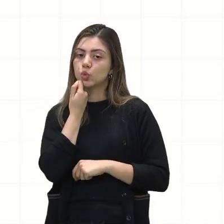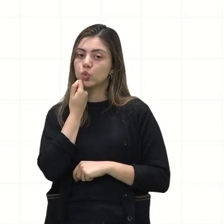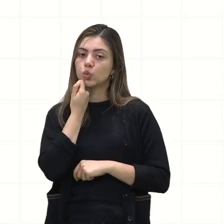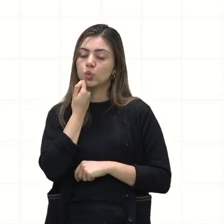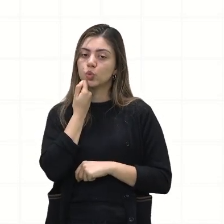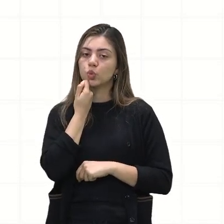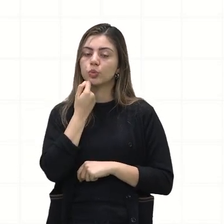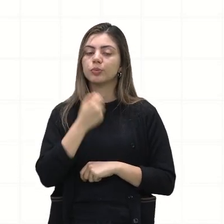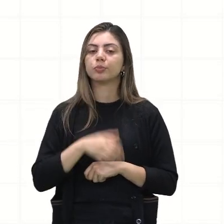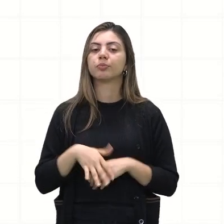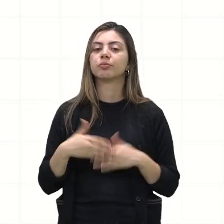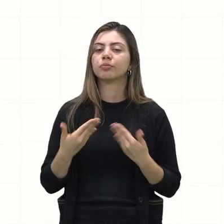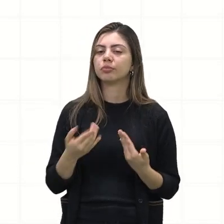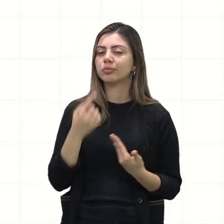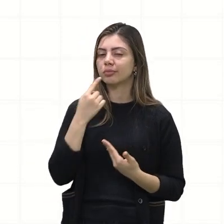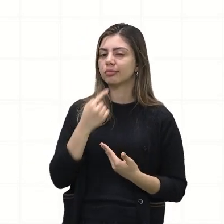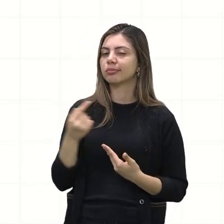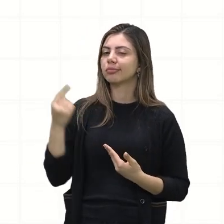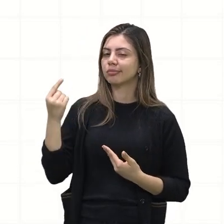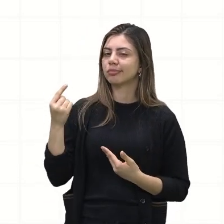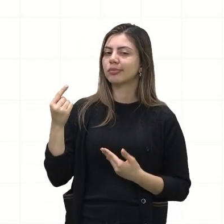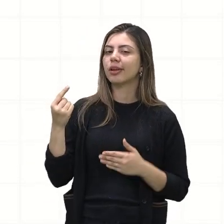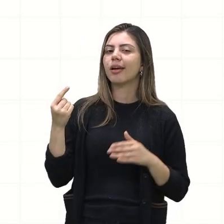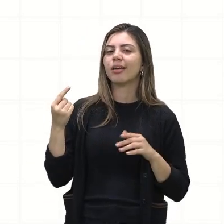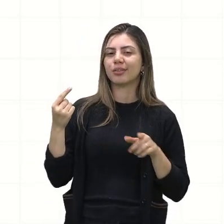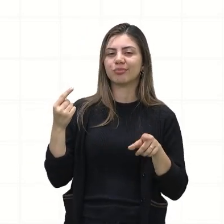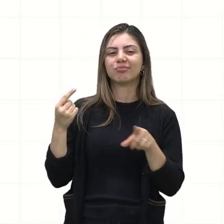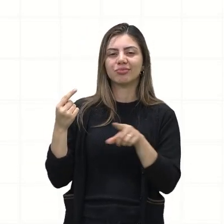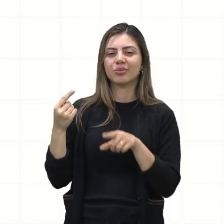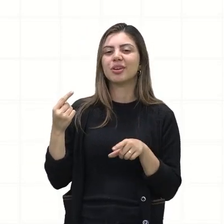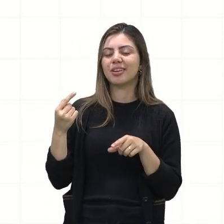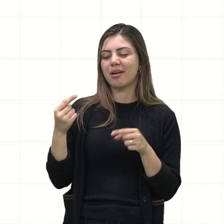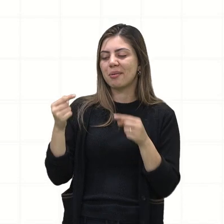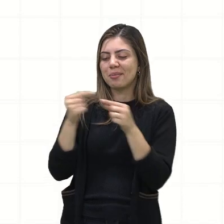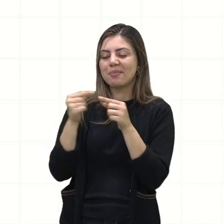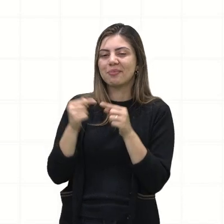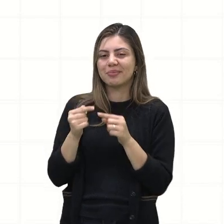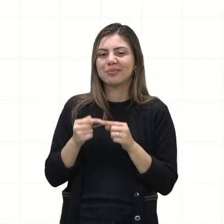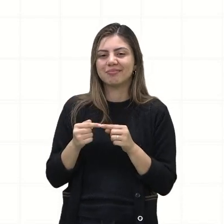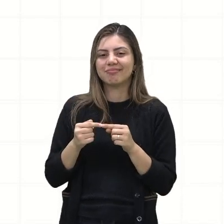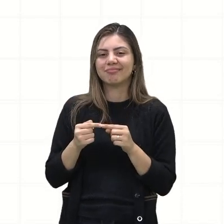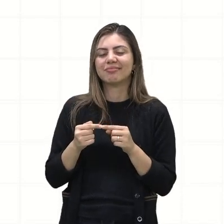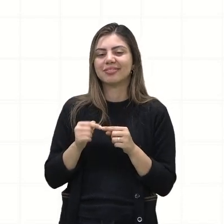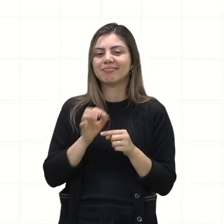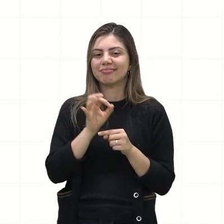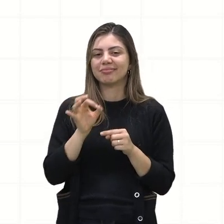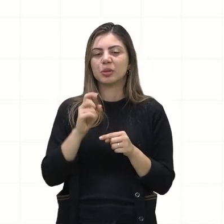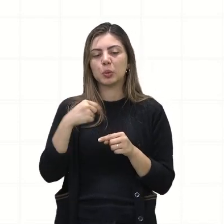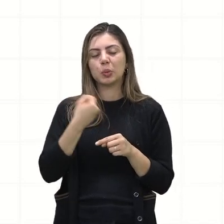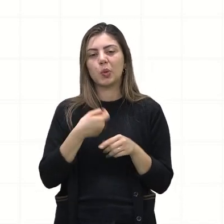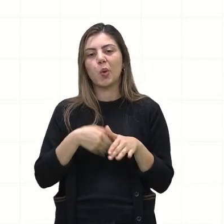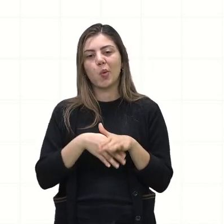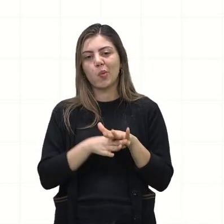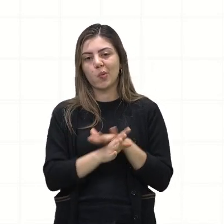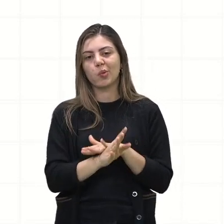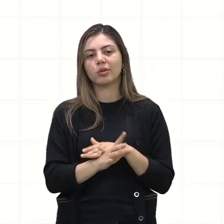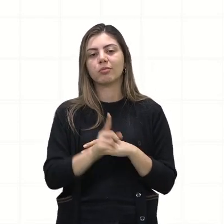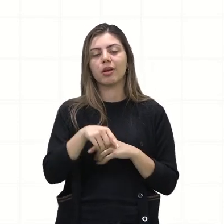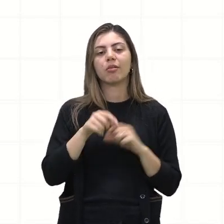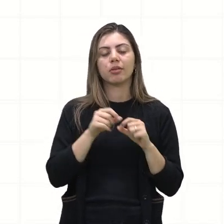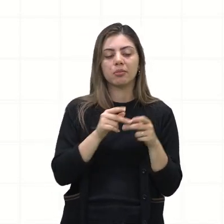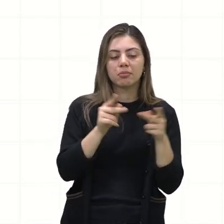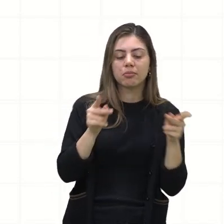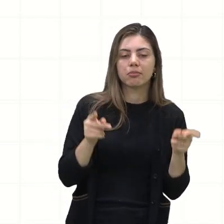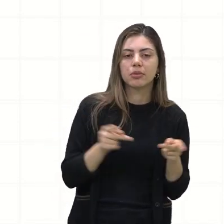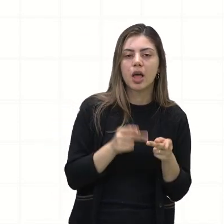aqui, ó, que ela é inédita, essa combinação. Pizza de massa tradicional,